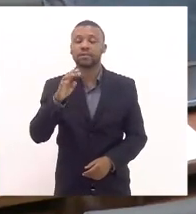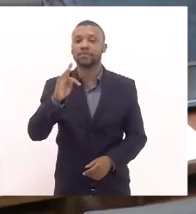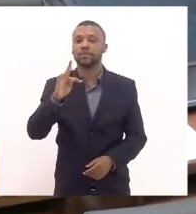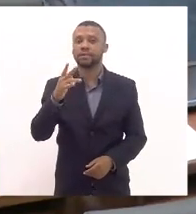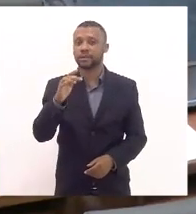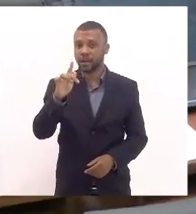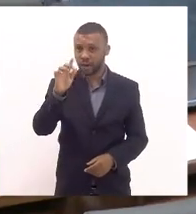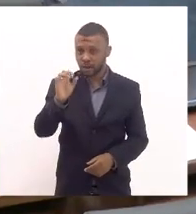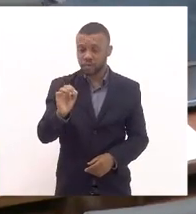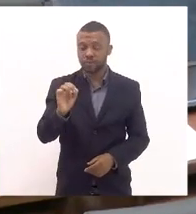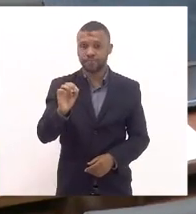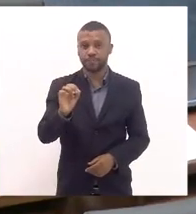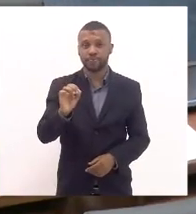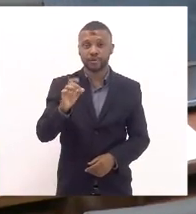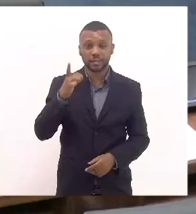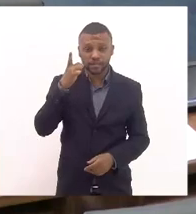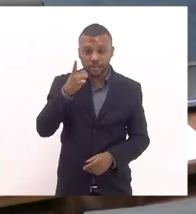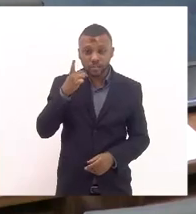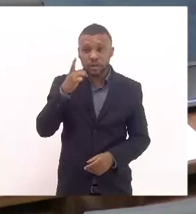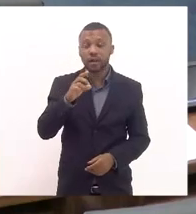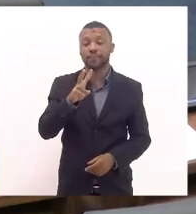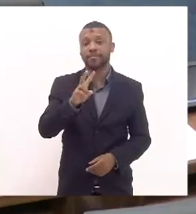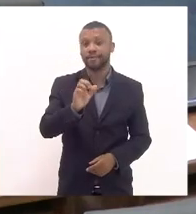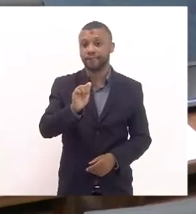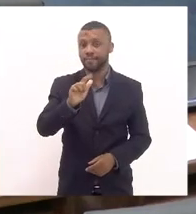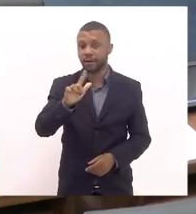o deputado Val do Ceasa